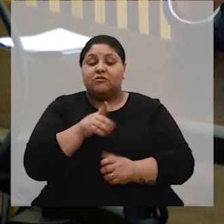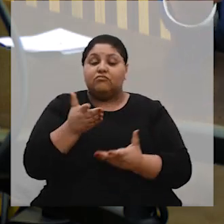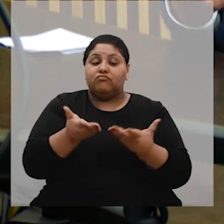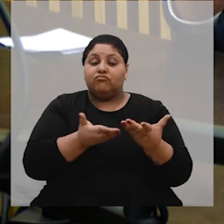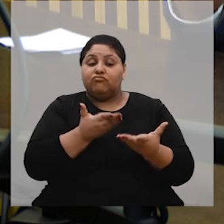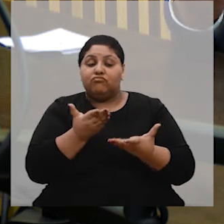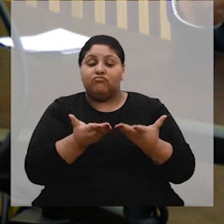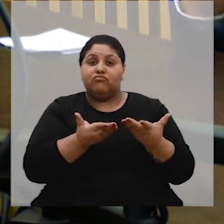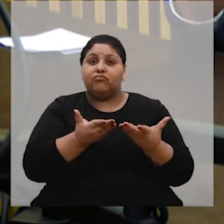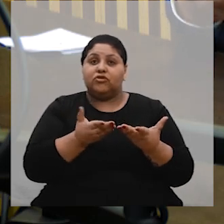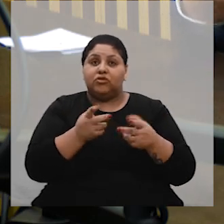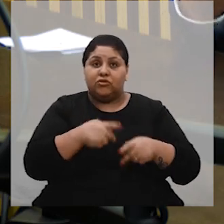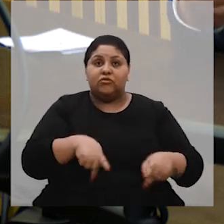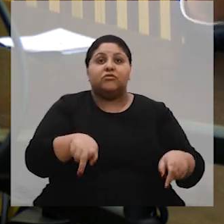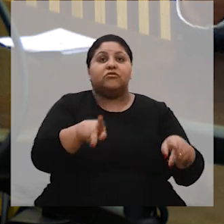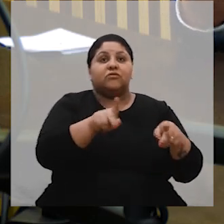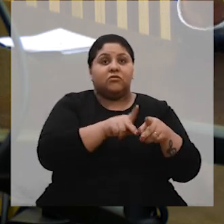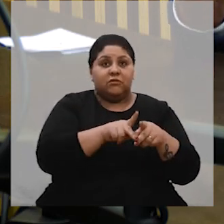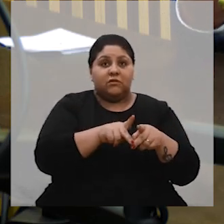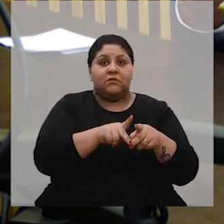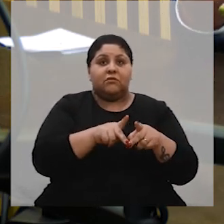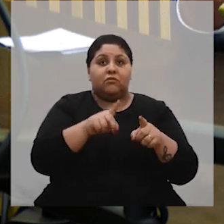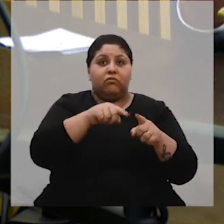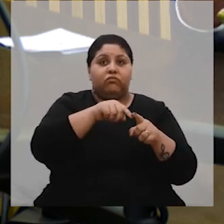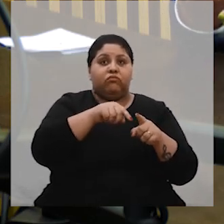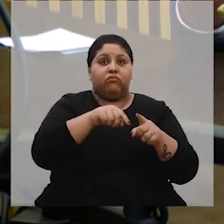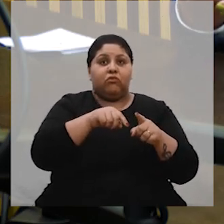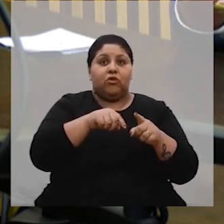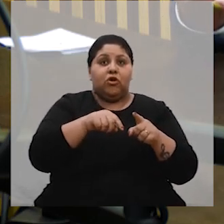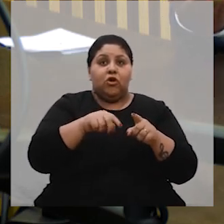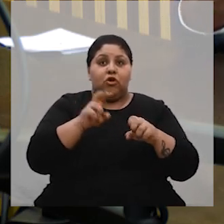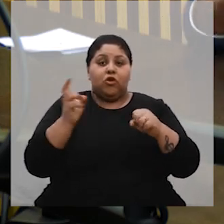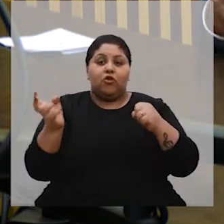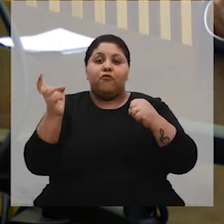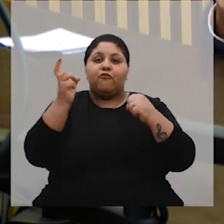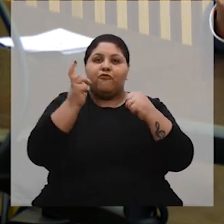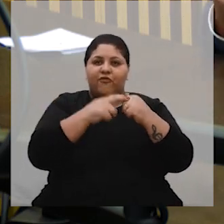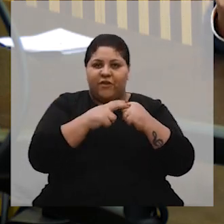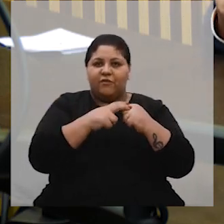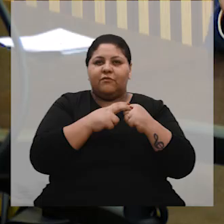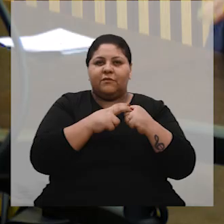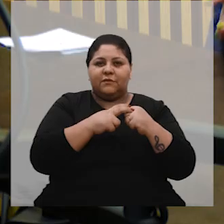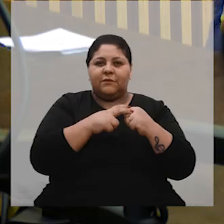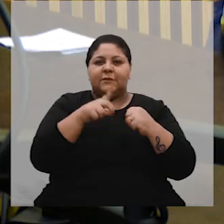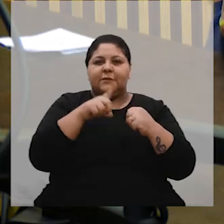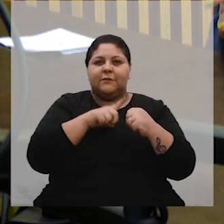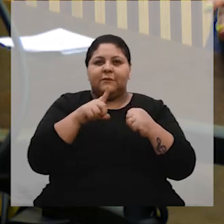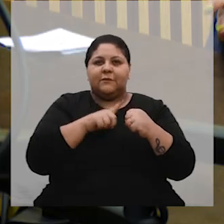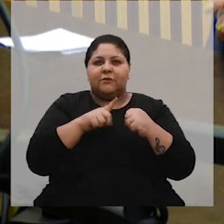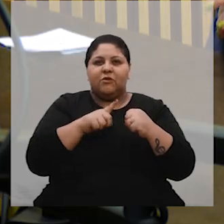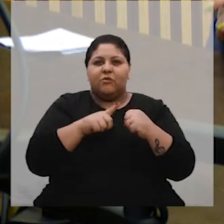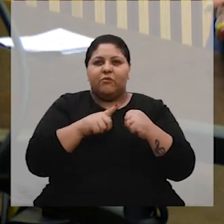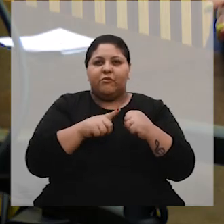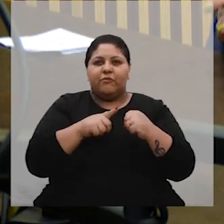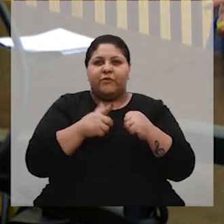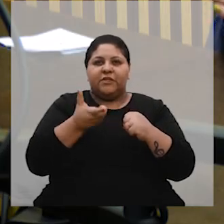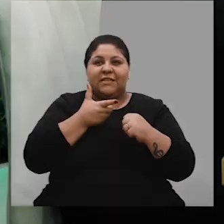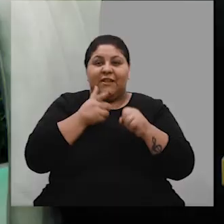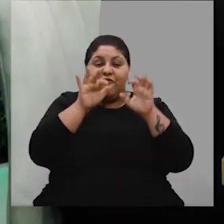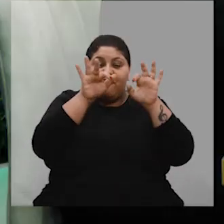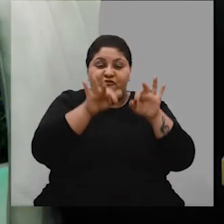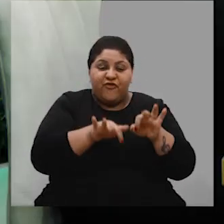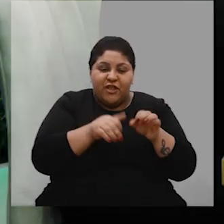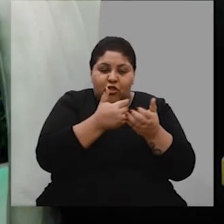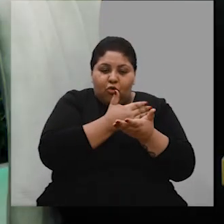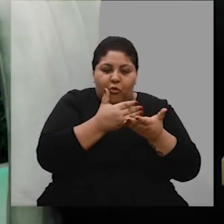o público onde ainda circula o vírus para a gente tentar erradicar na